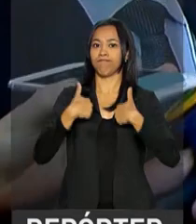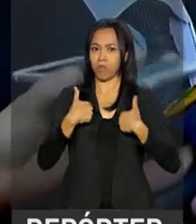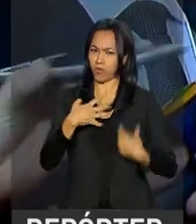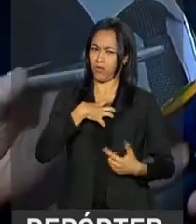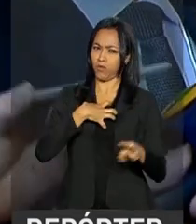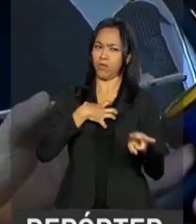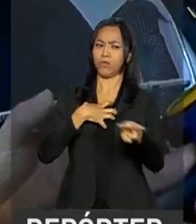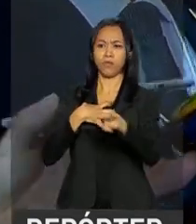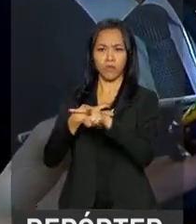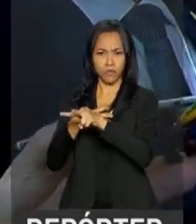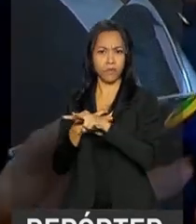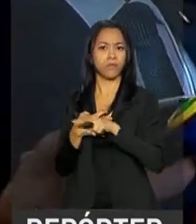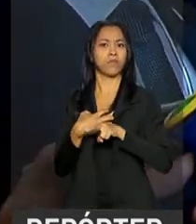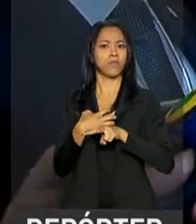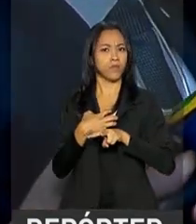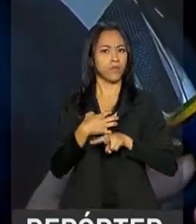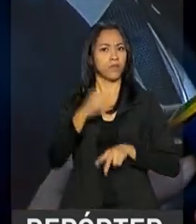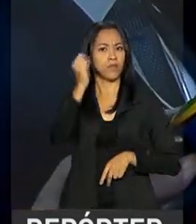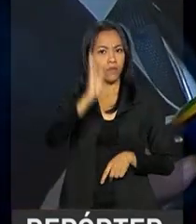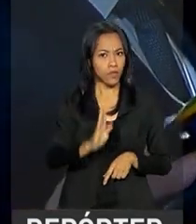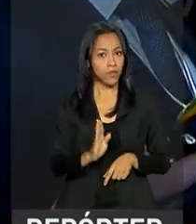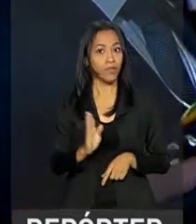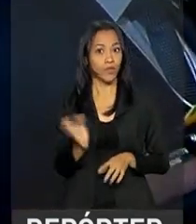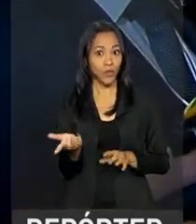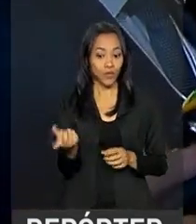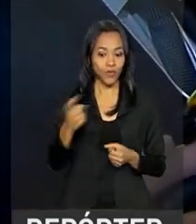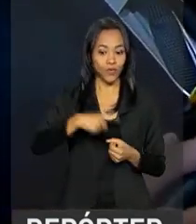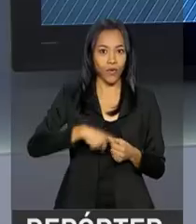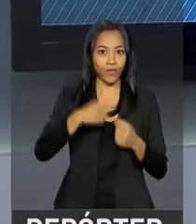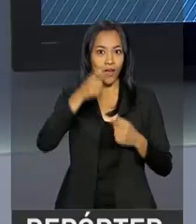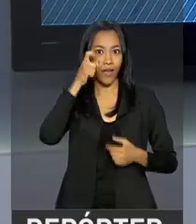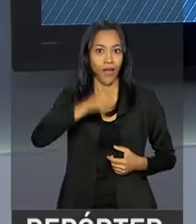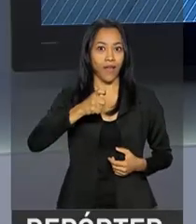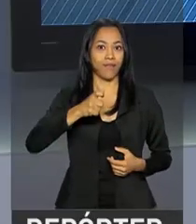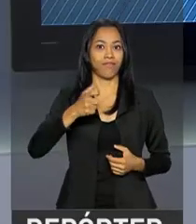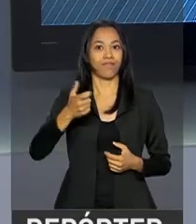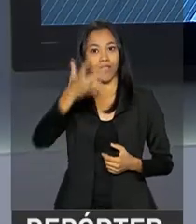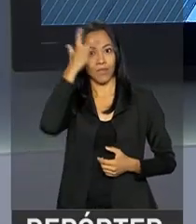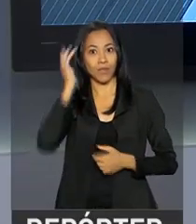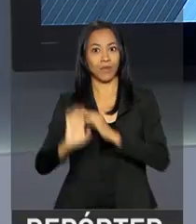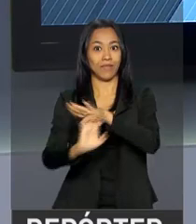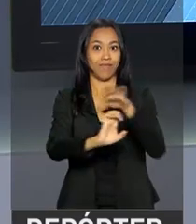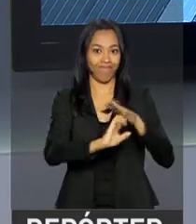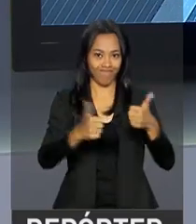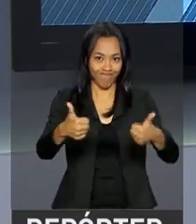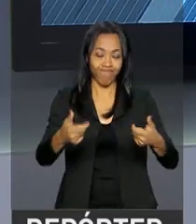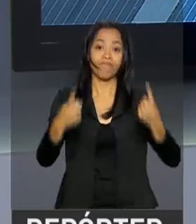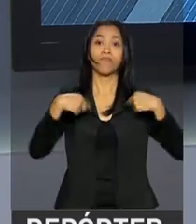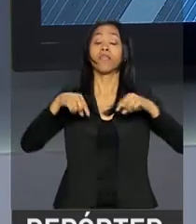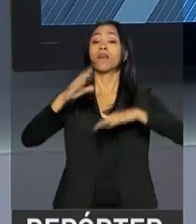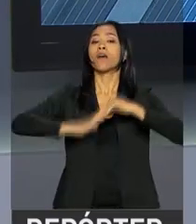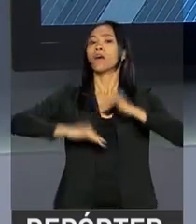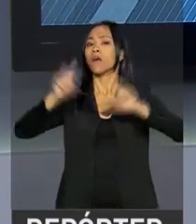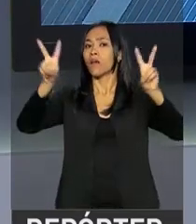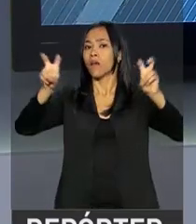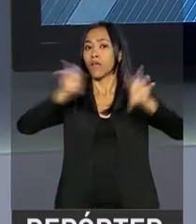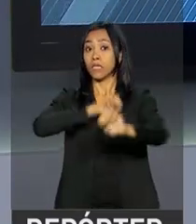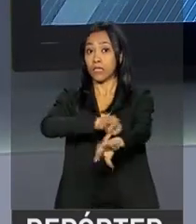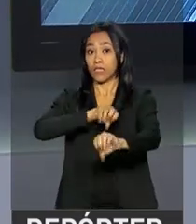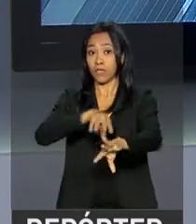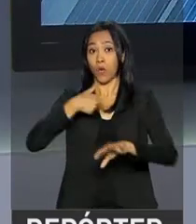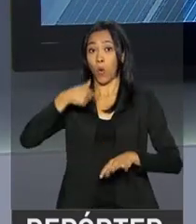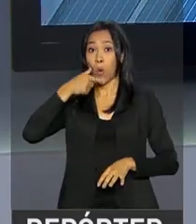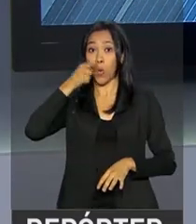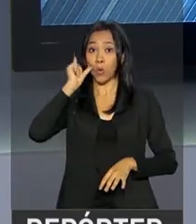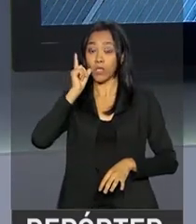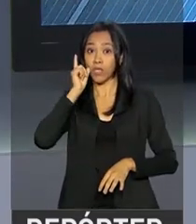que o Brasil de volta agrada os investidores. O assunto agora é educação, porque ontem começou a disputa